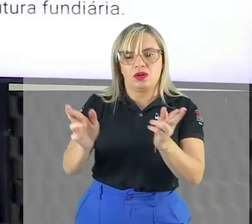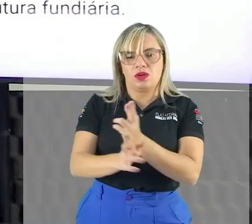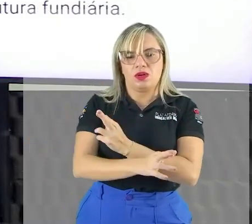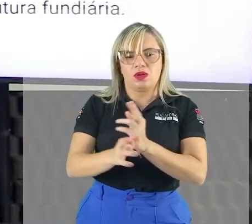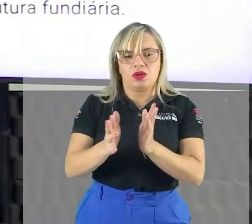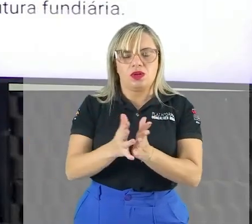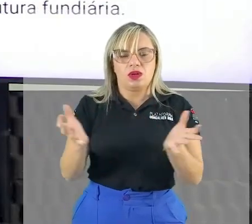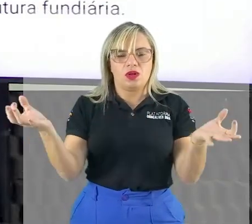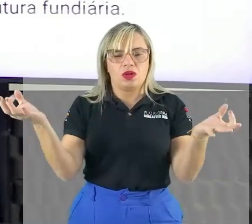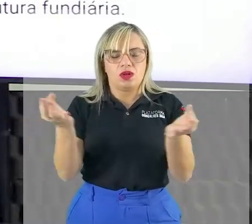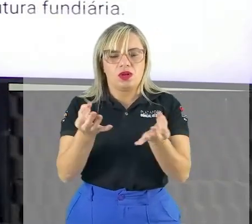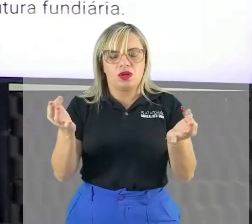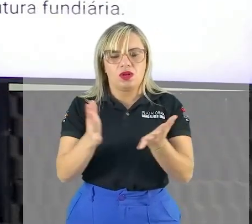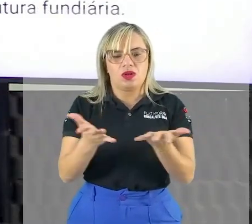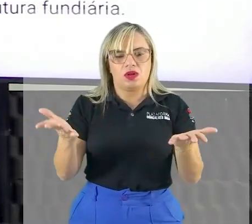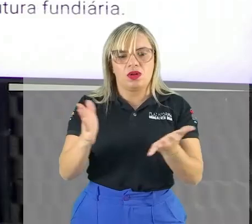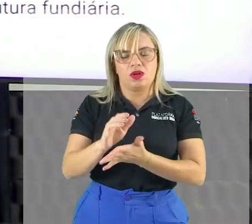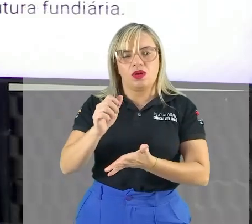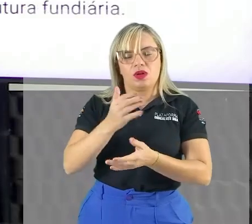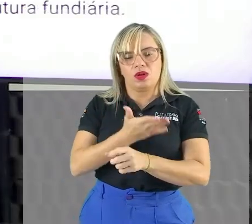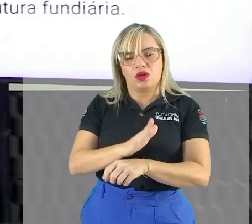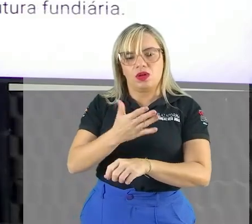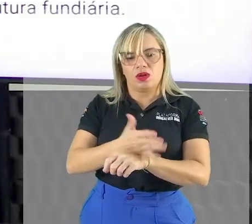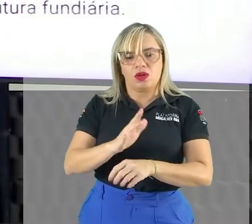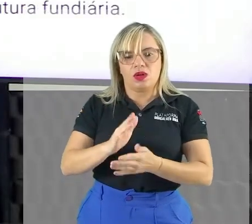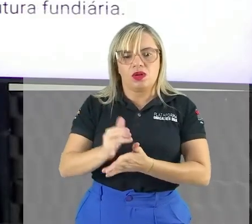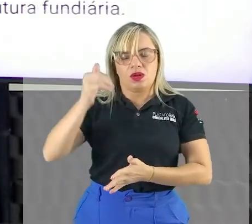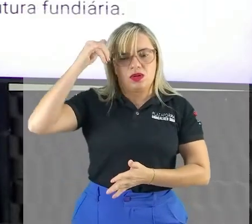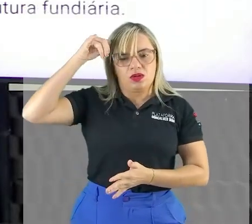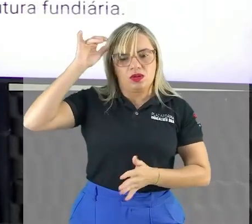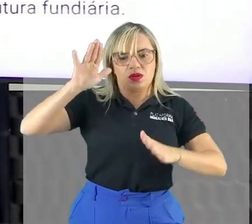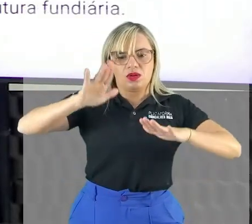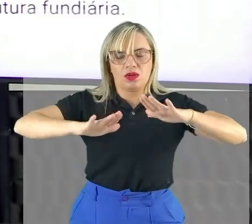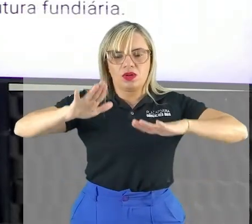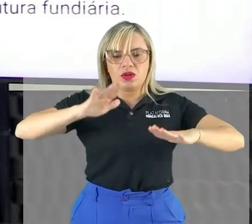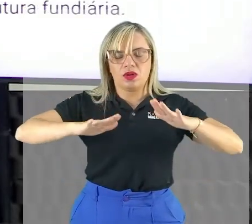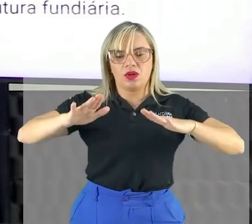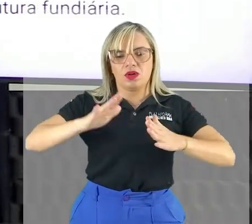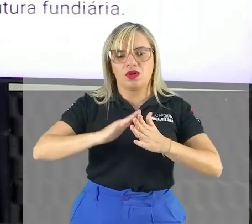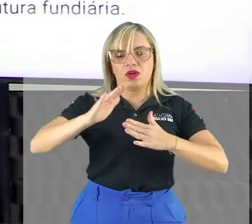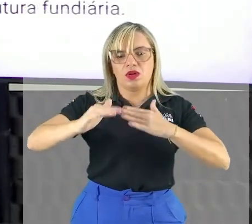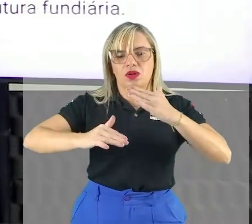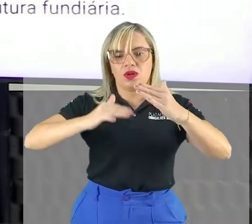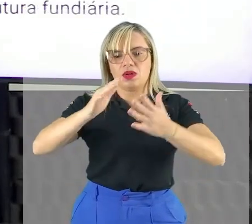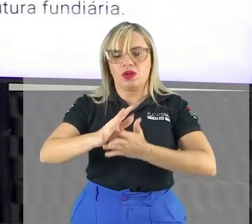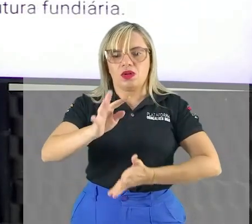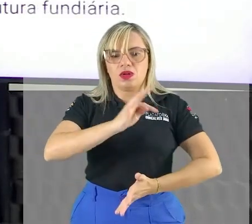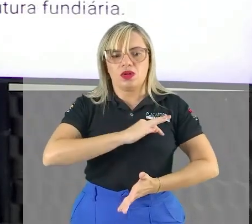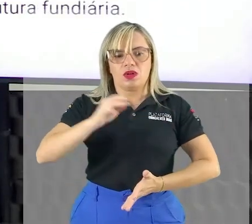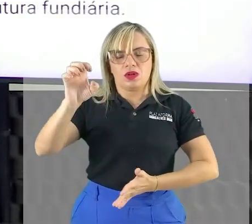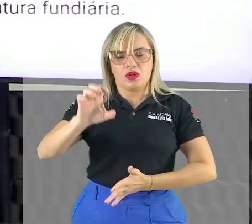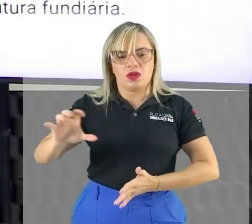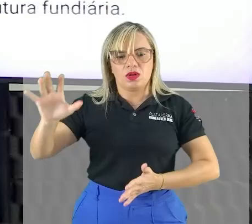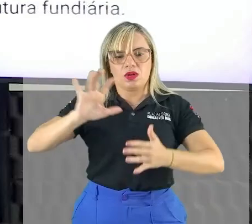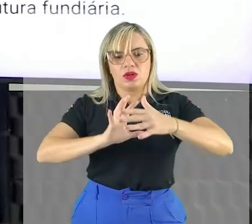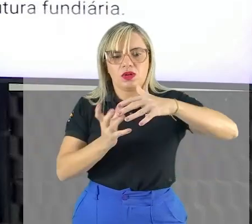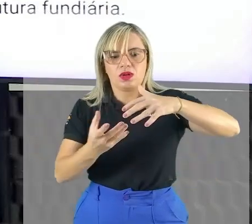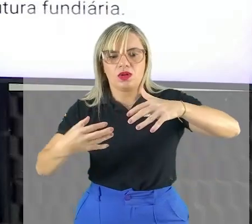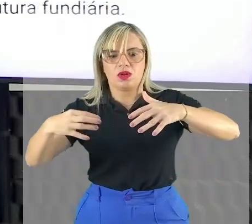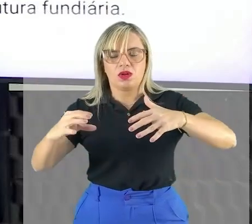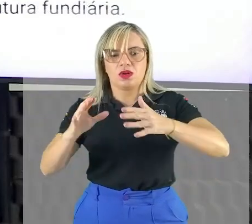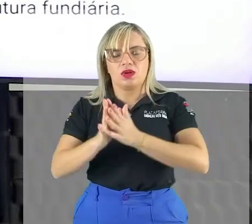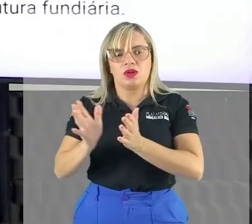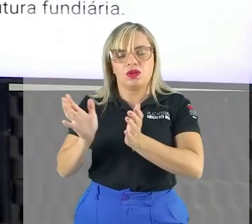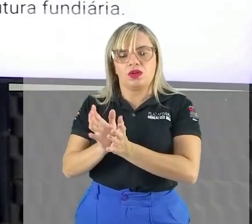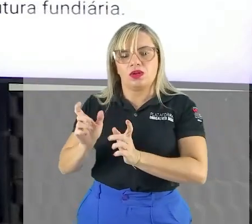entre aperfeiçoamento da atividade pastoril e o avanço técnico na Europa Ocidental feudal, que resultou